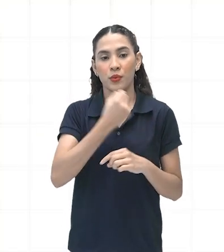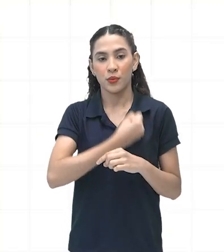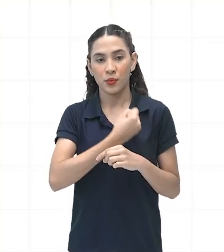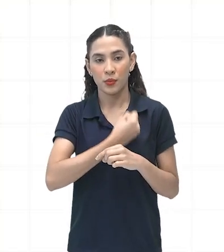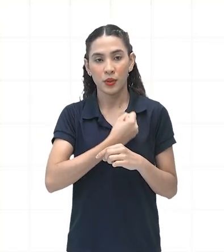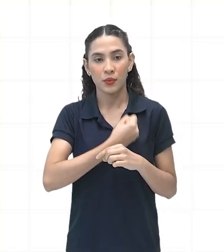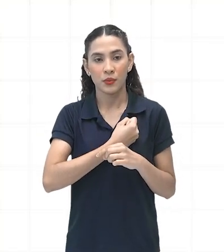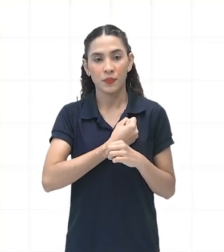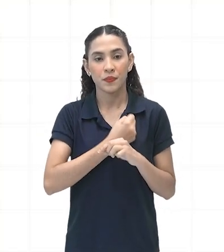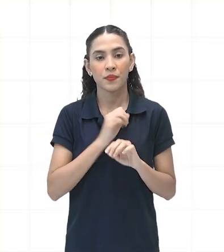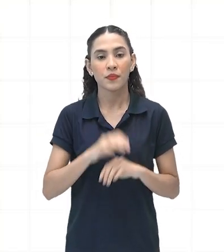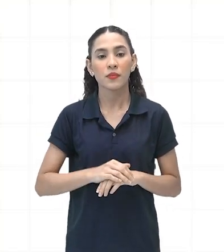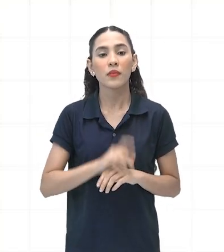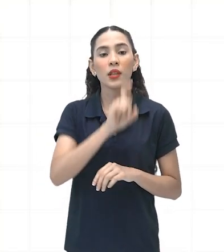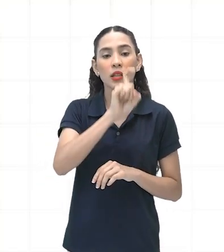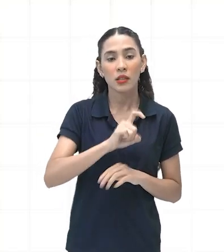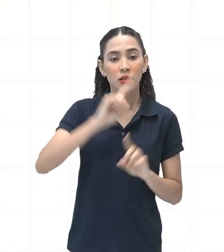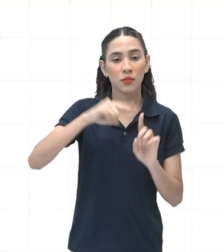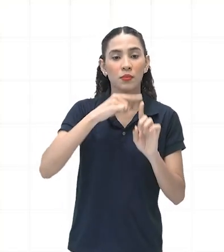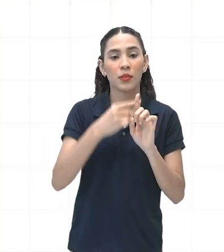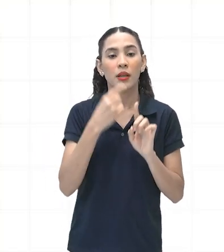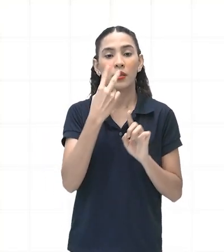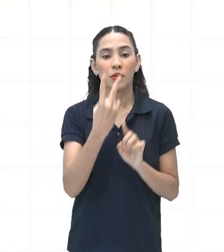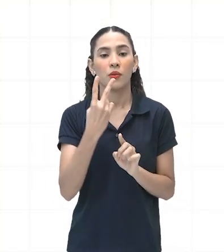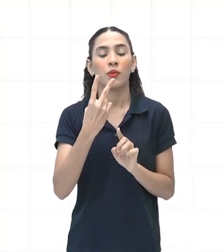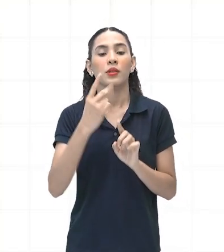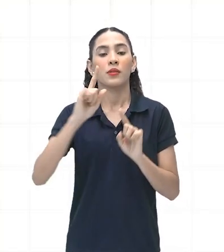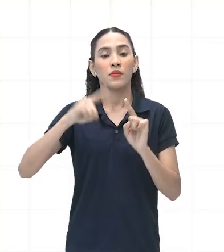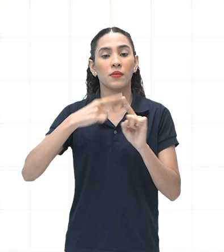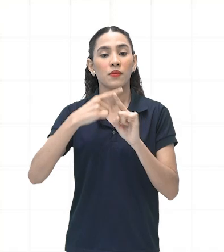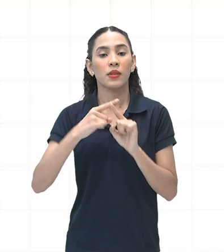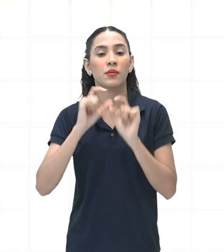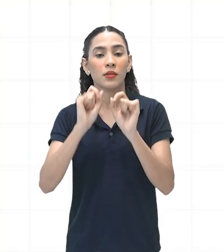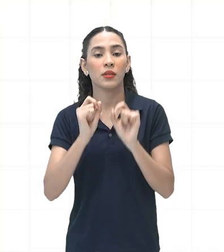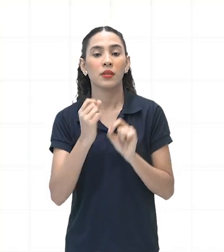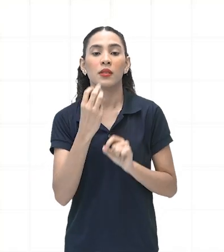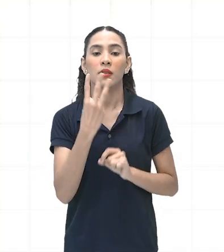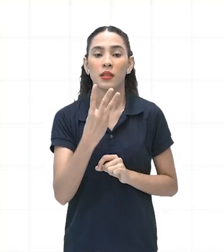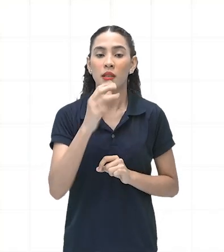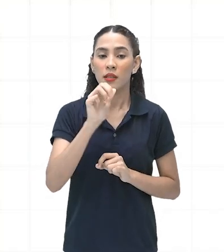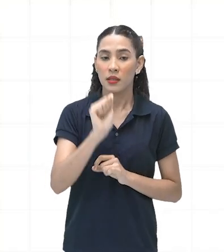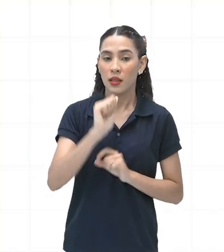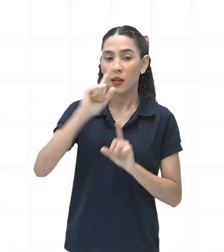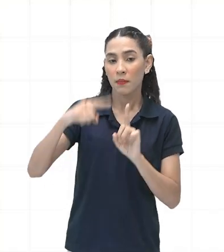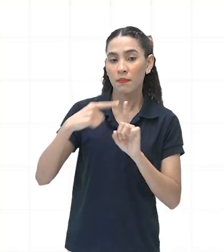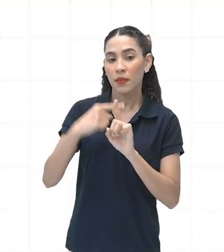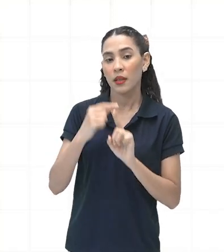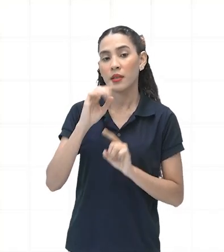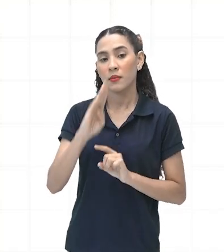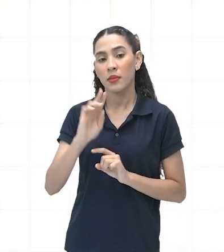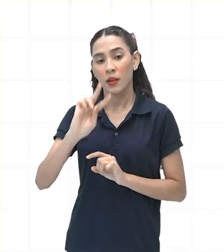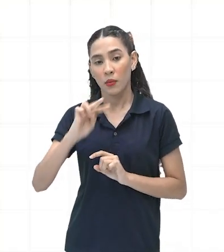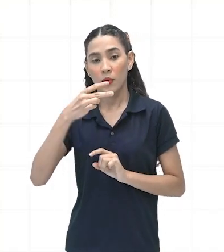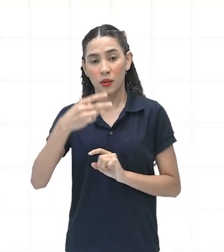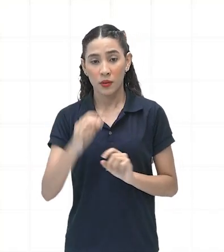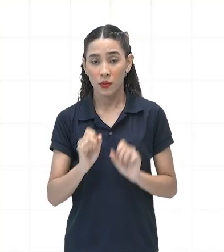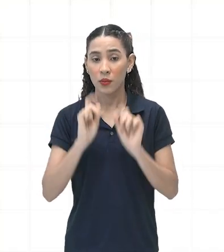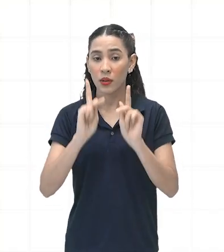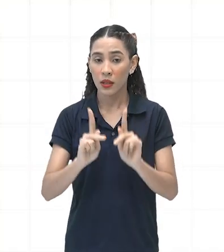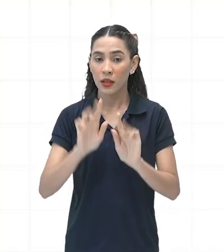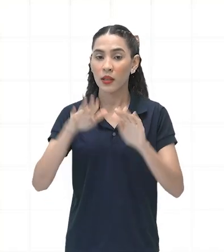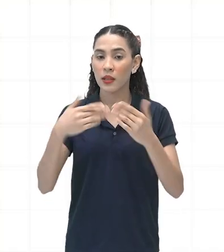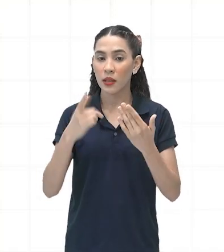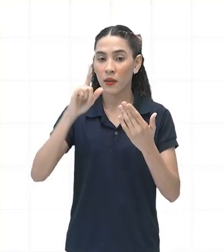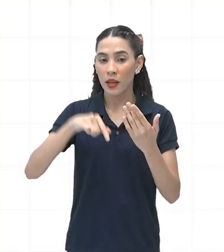números. X mais 2 vezes 3a mais b ao quadrado. Beleza? Então, essa é